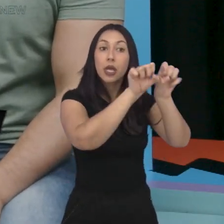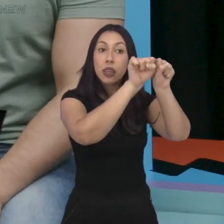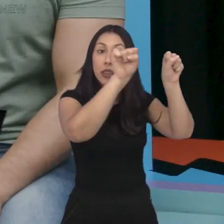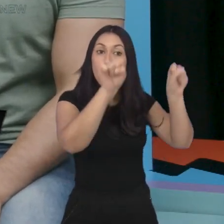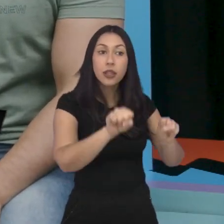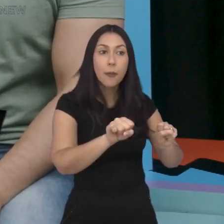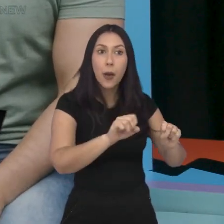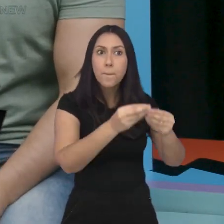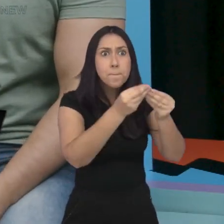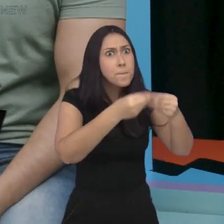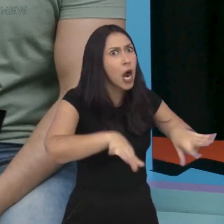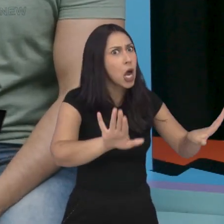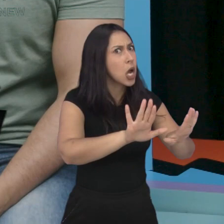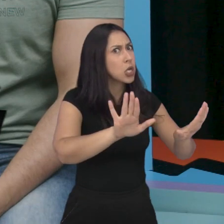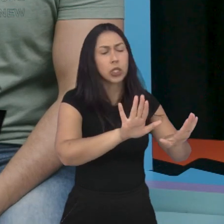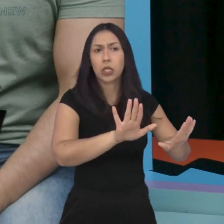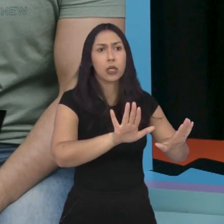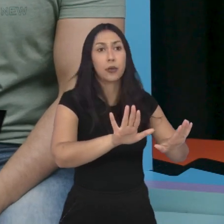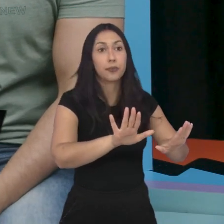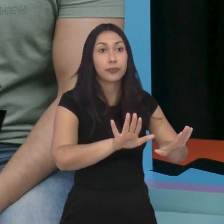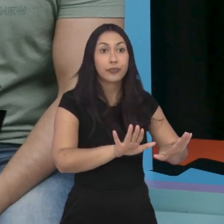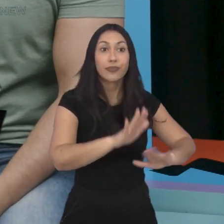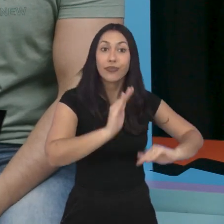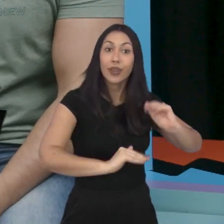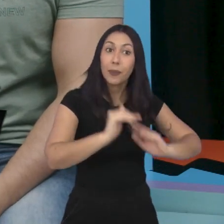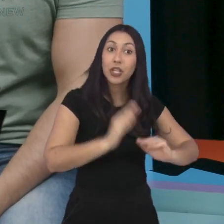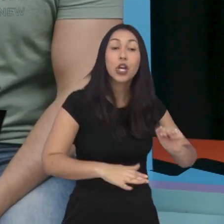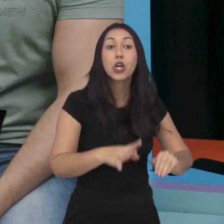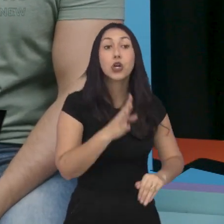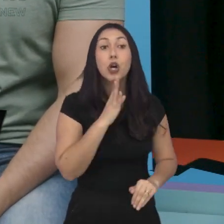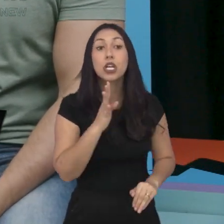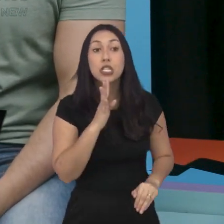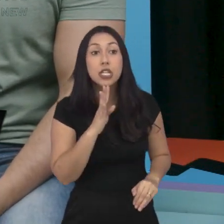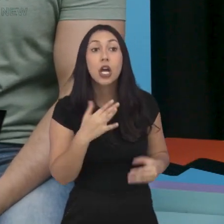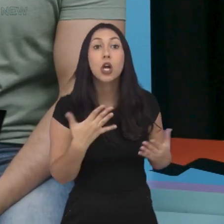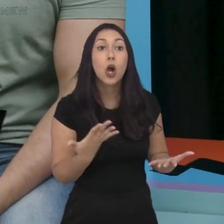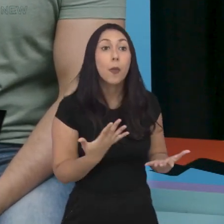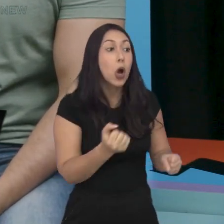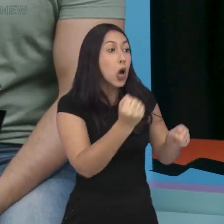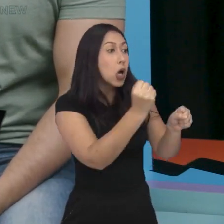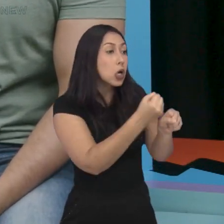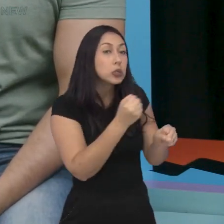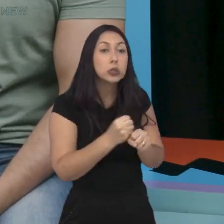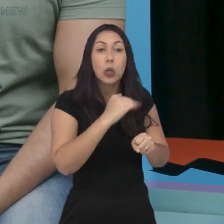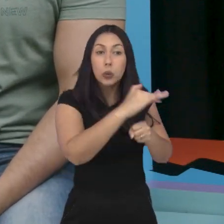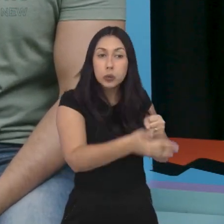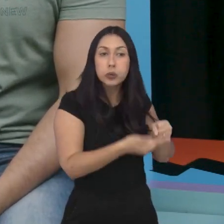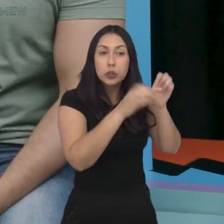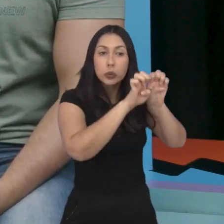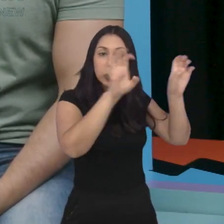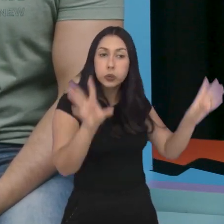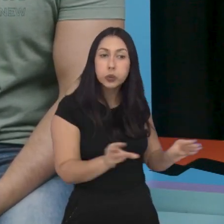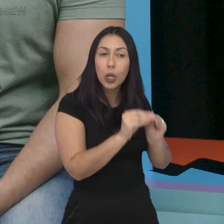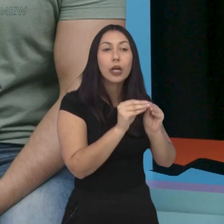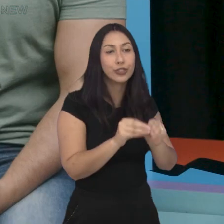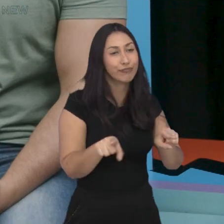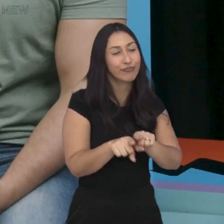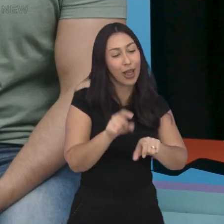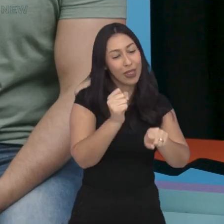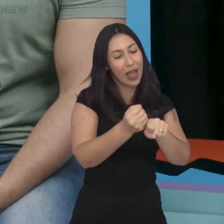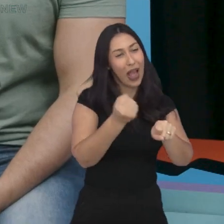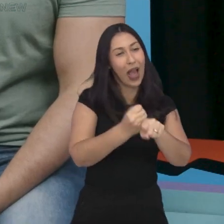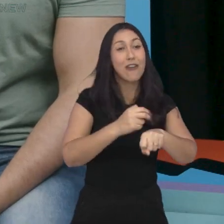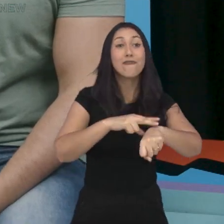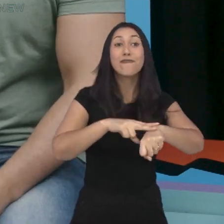e sistemas de menor impacto ambiental, prática conhecida como Green Building. É a construção verde, né, em tradução